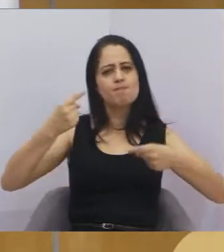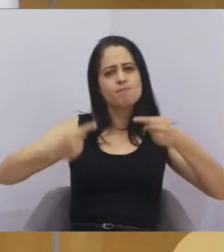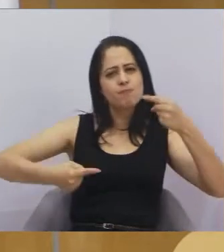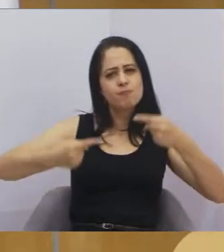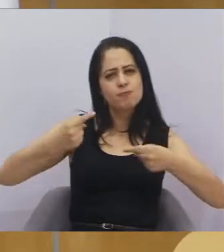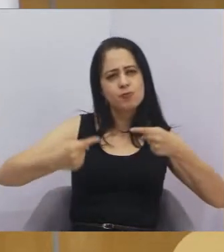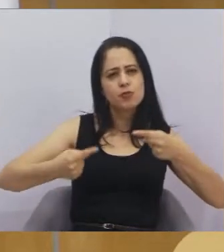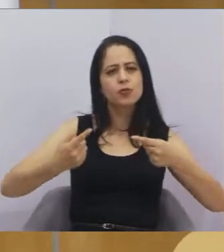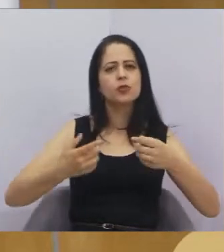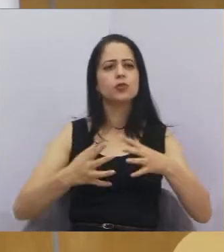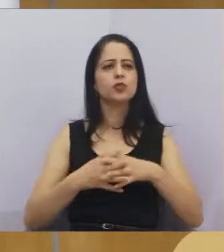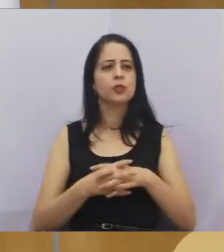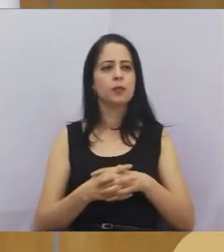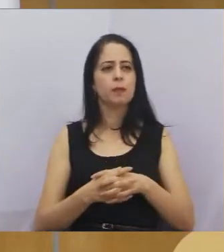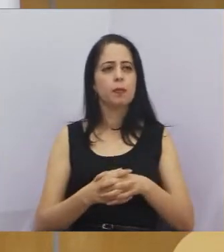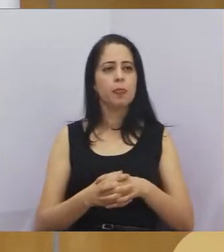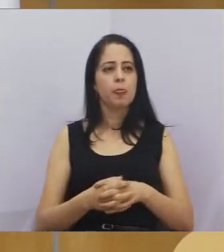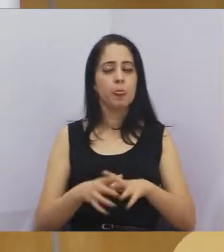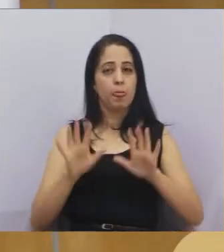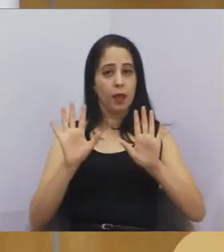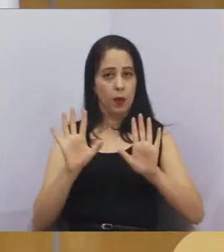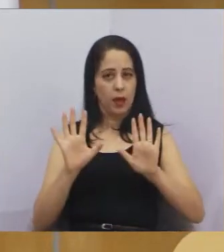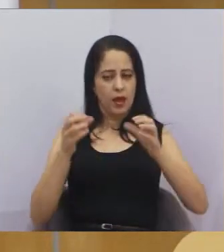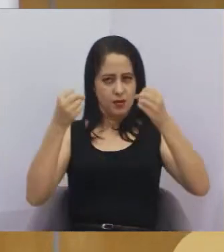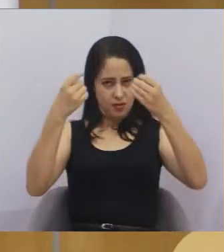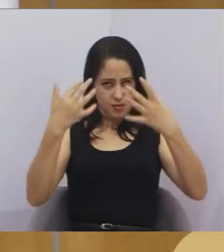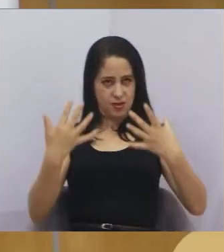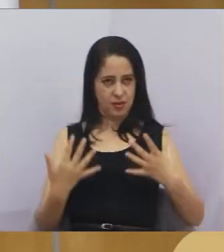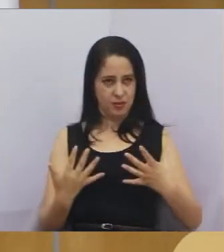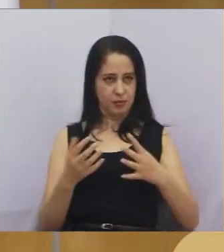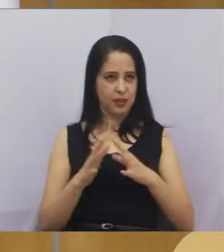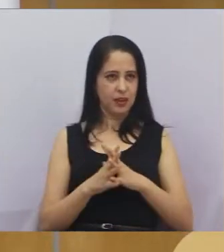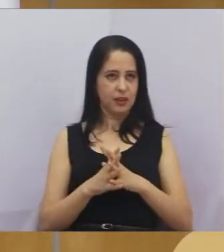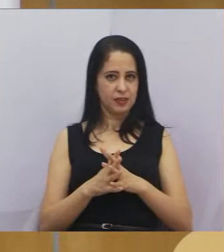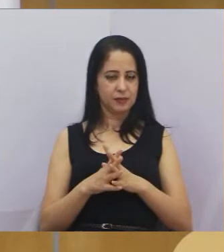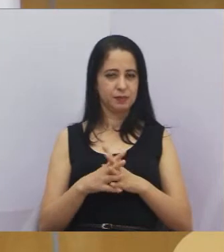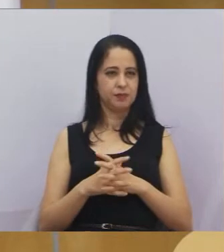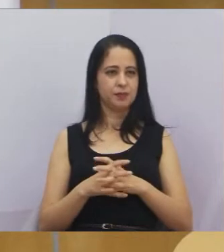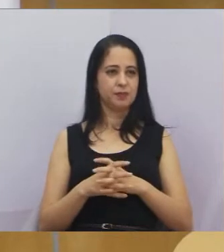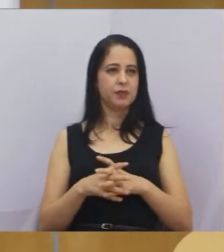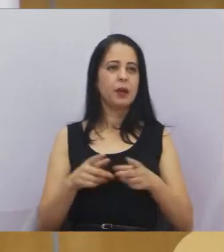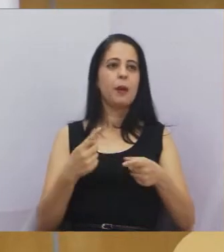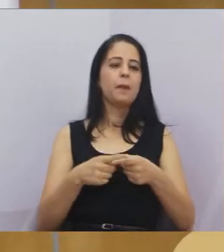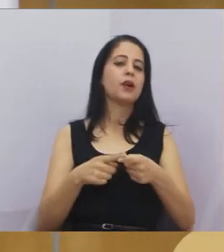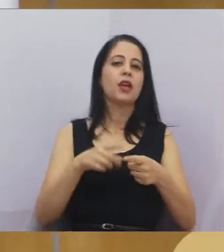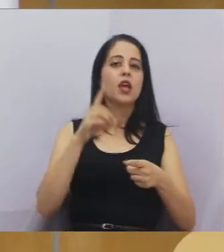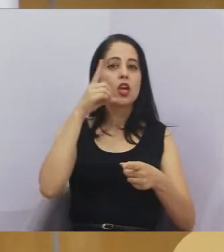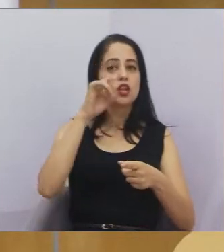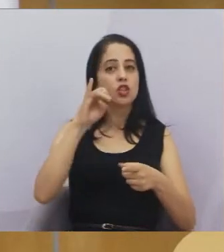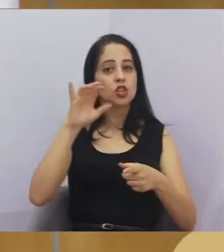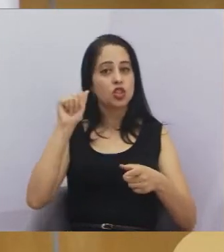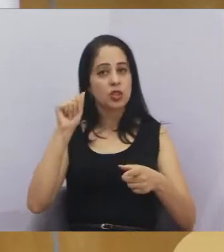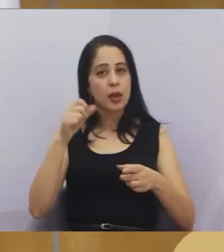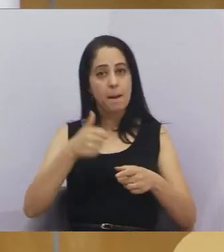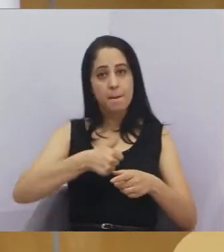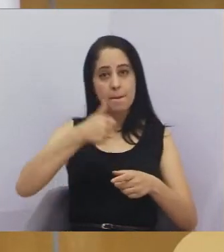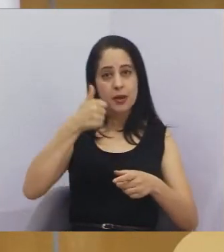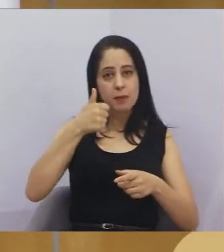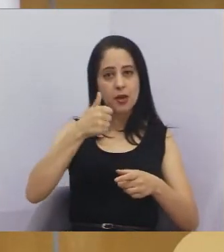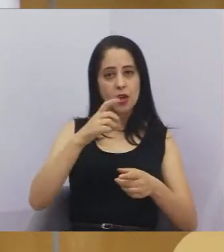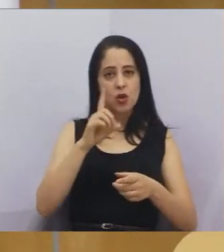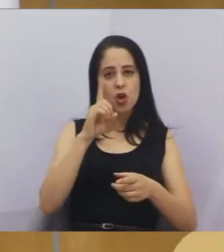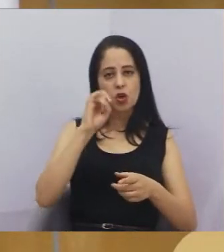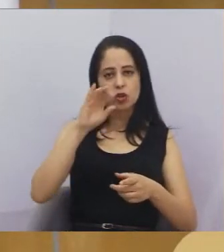uma categoria. Quero aqui fazer um parênteses, até vereador Roninha, porque no dia 1º é o Dia Nacional do